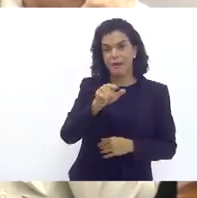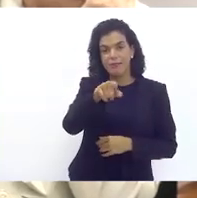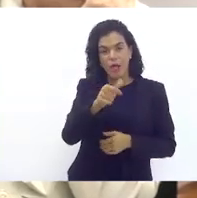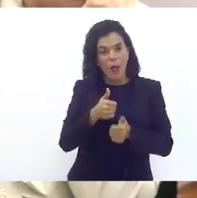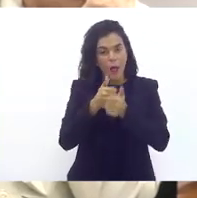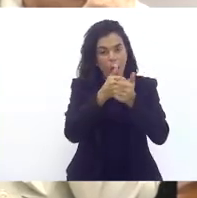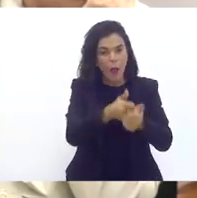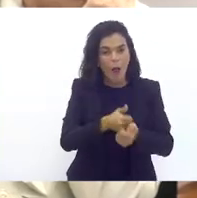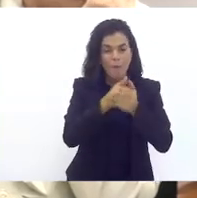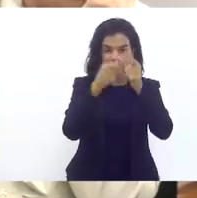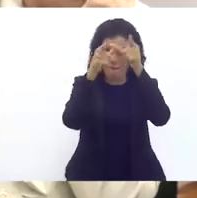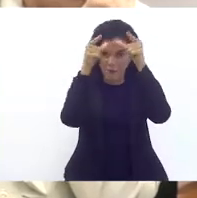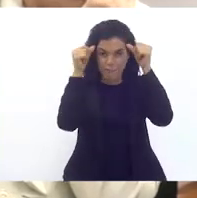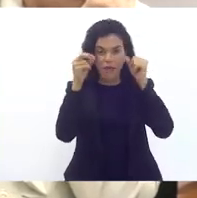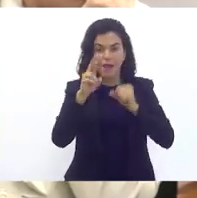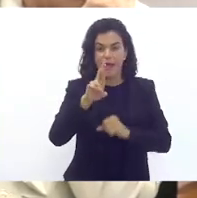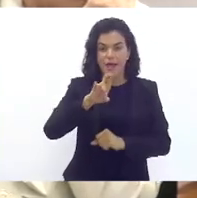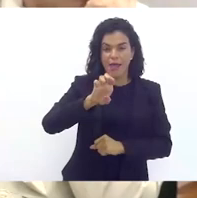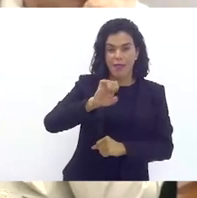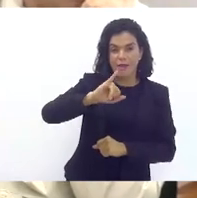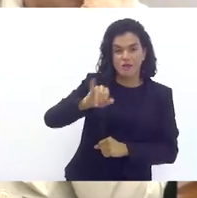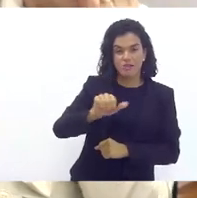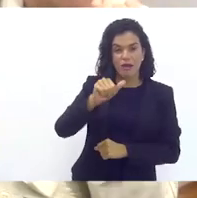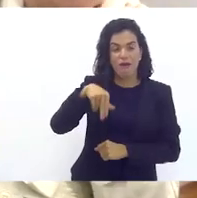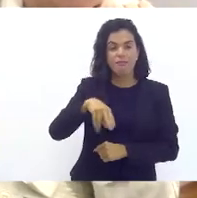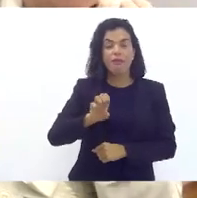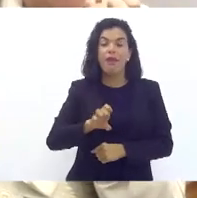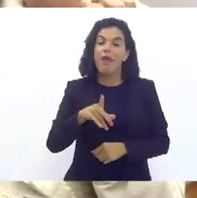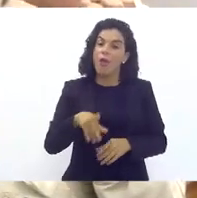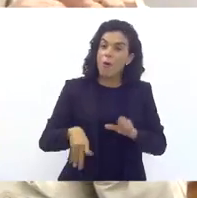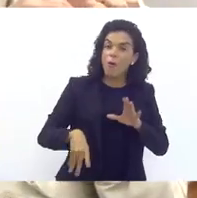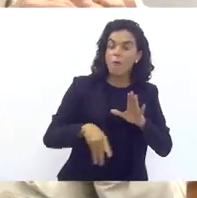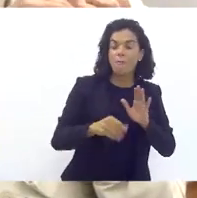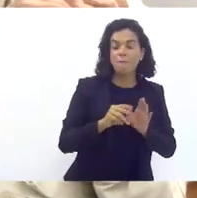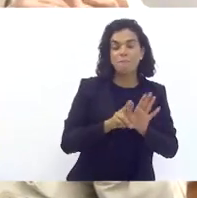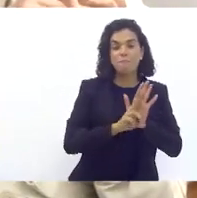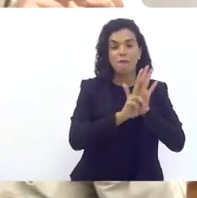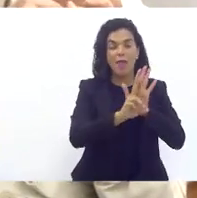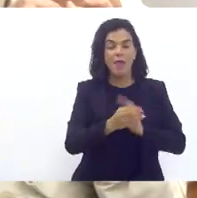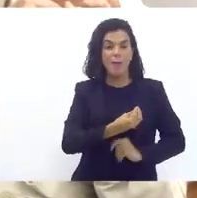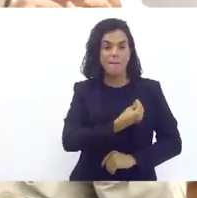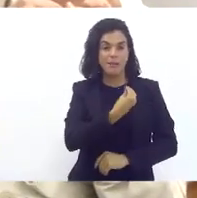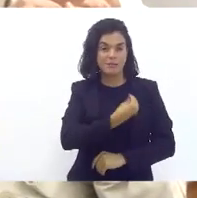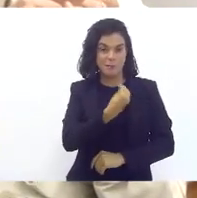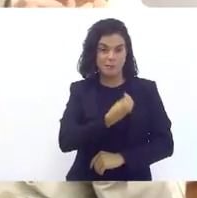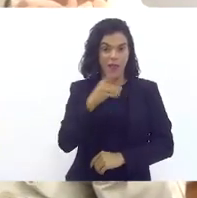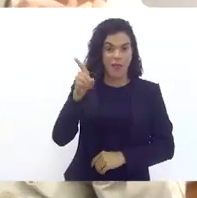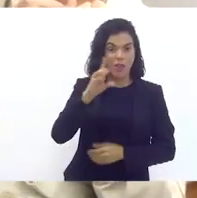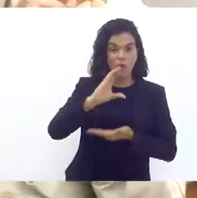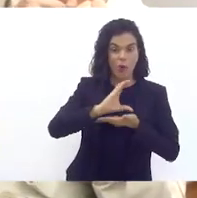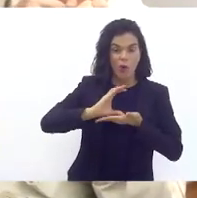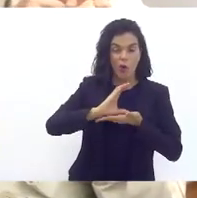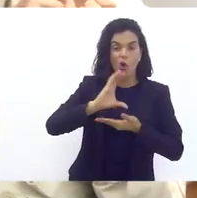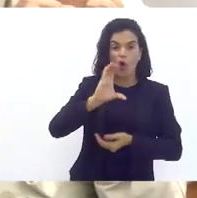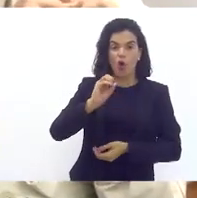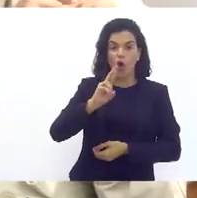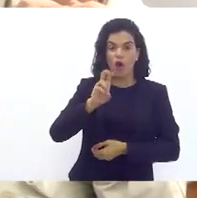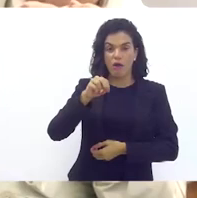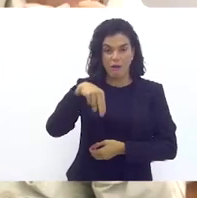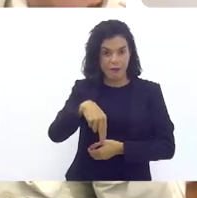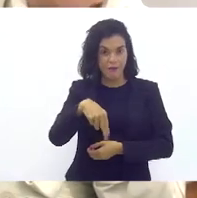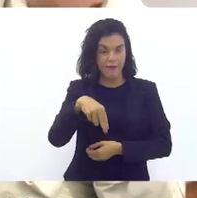muito o Rejane. Fui do Corém 12 anos e fui lá no Corém pegar os documentos onde tem